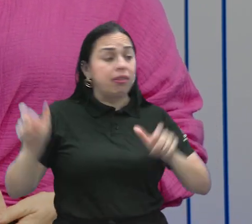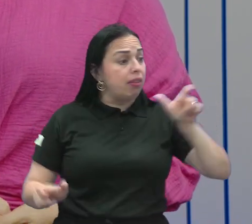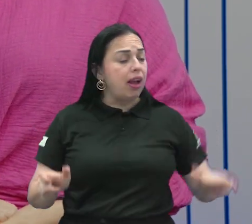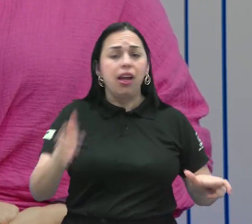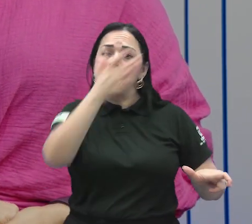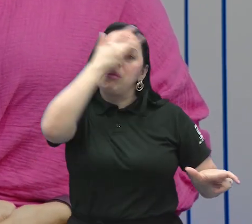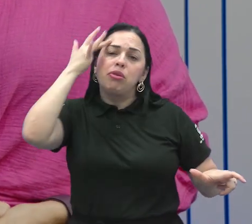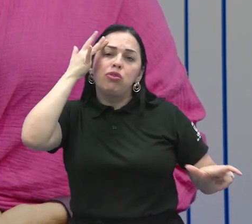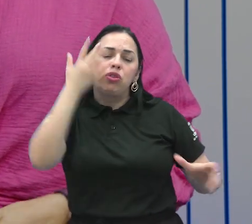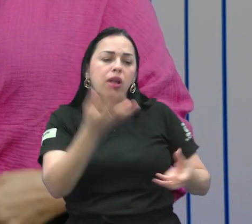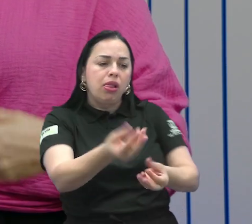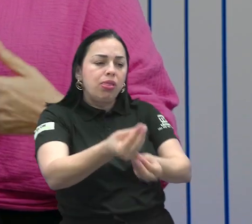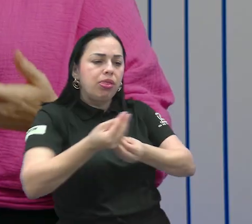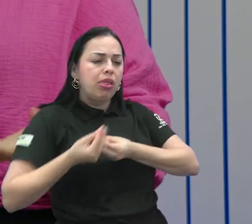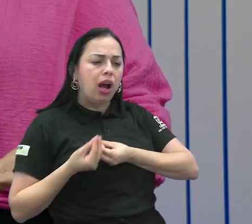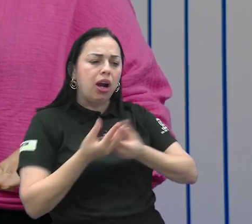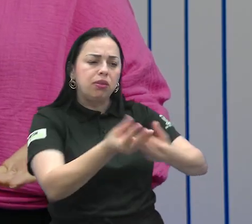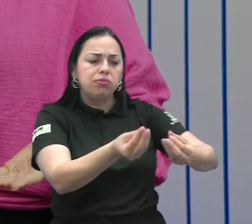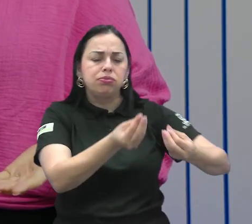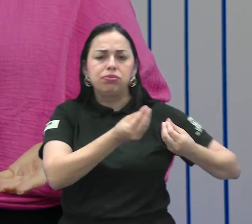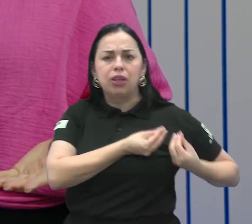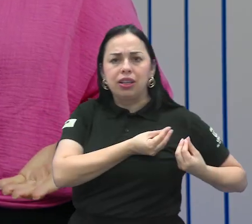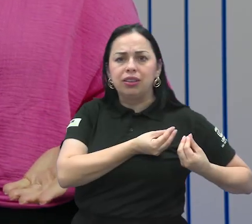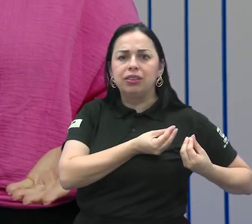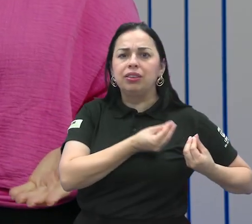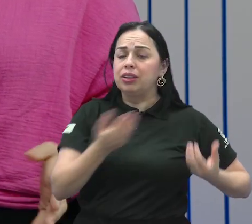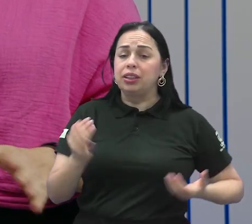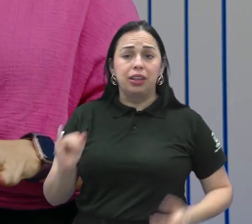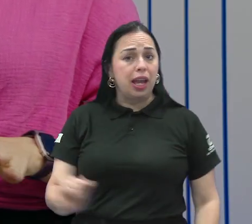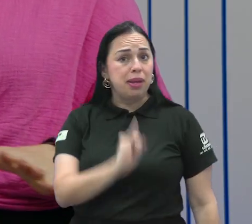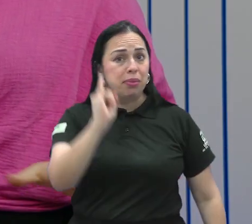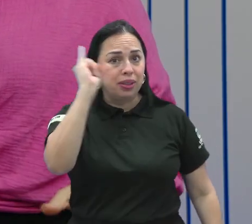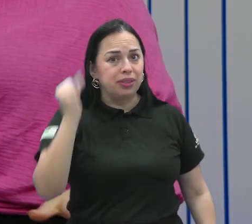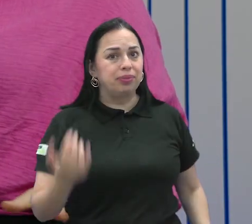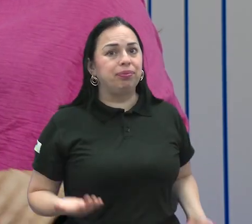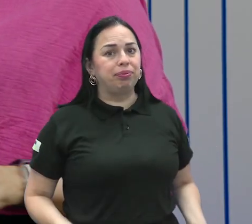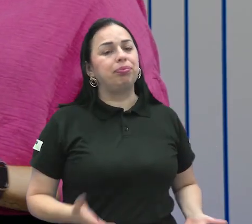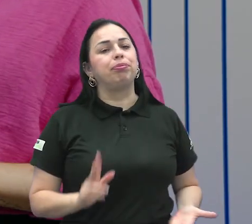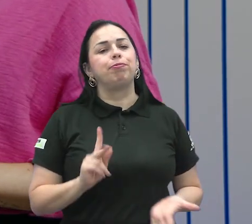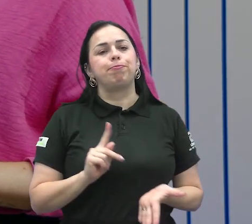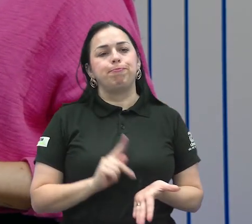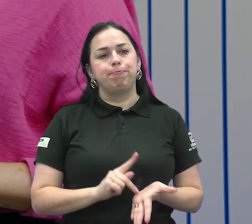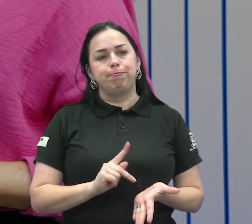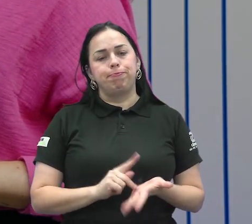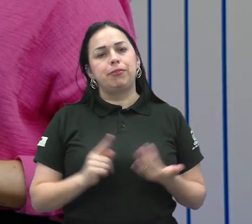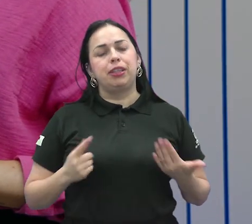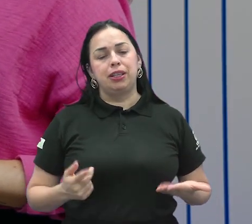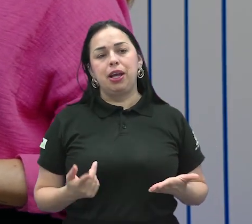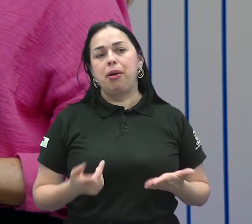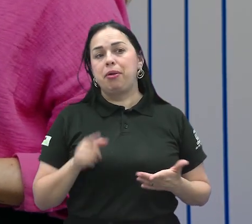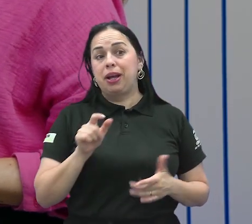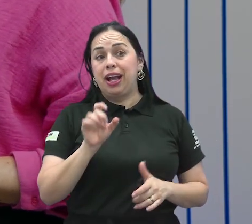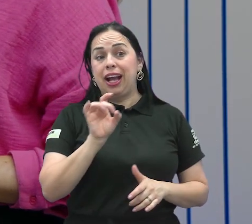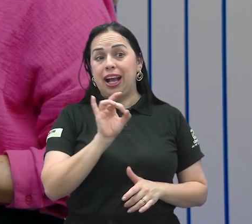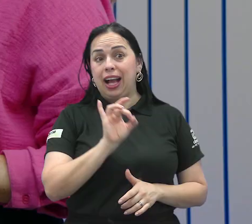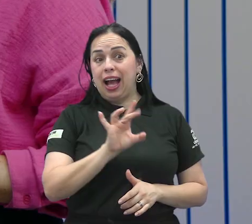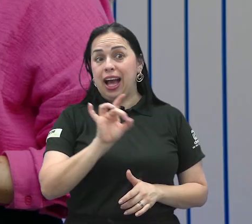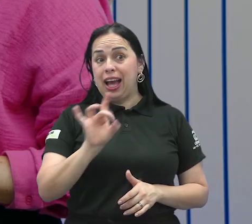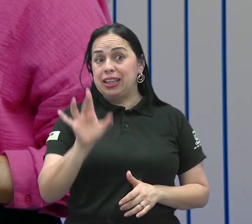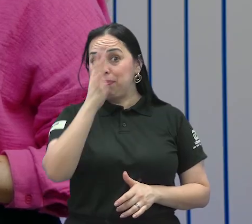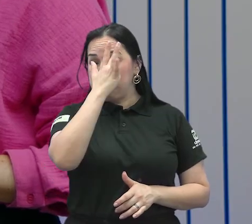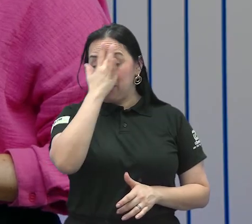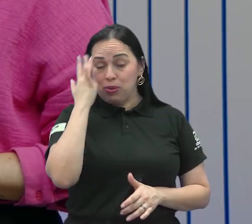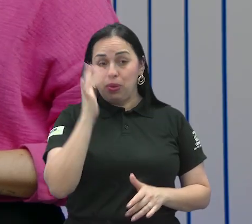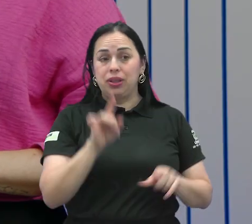as pessoas que recebem essa ajuda anônima e fundamental? Pois é, Érica, por trás de